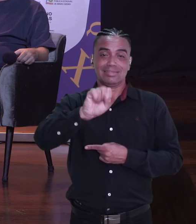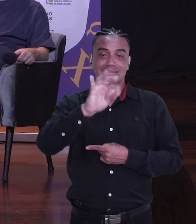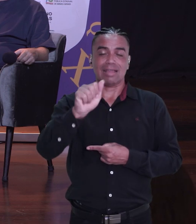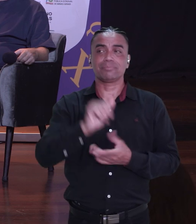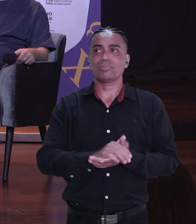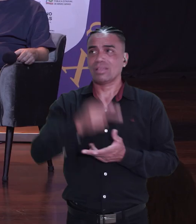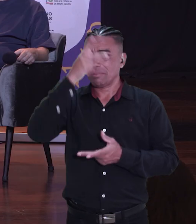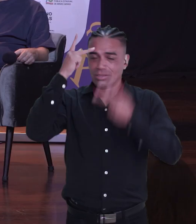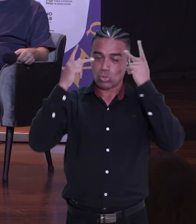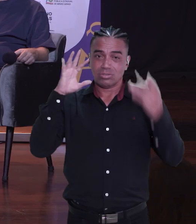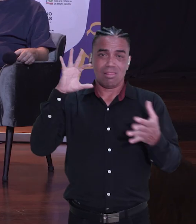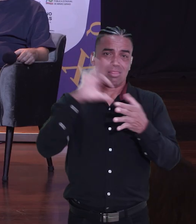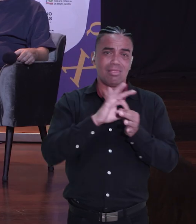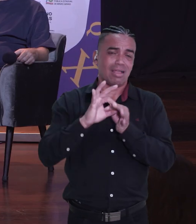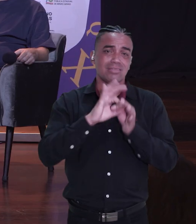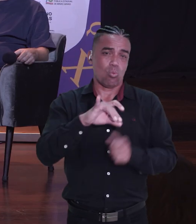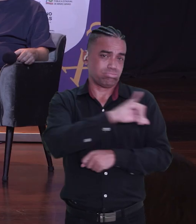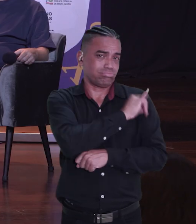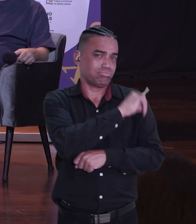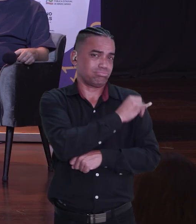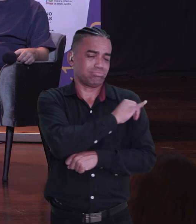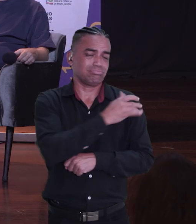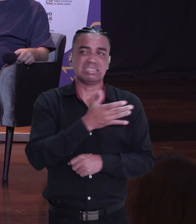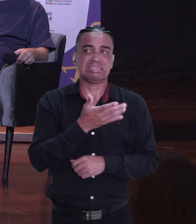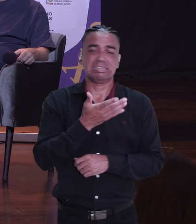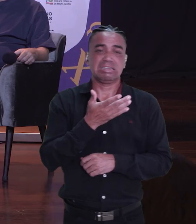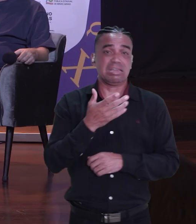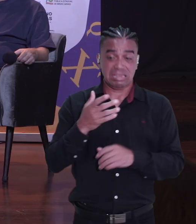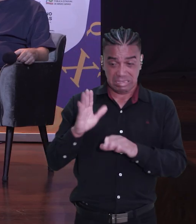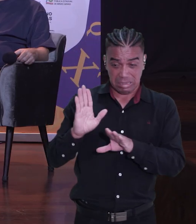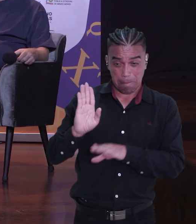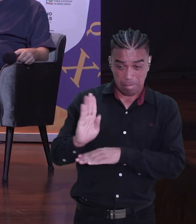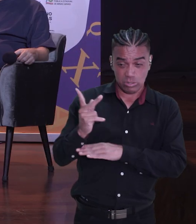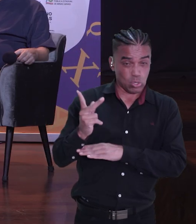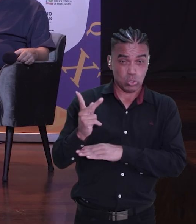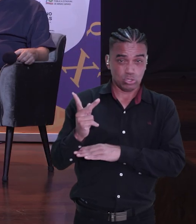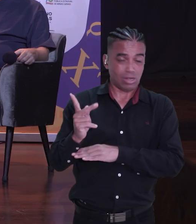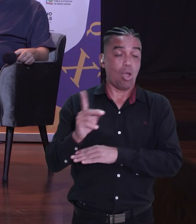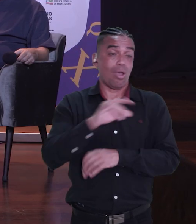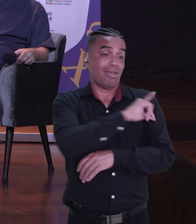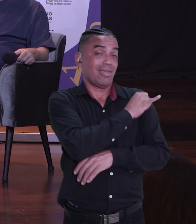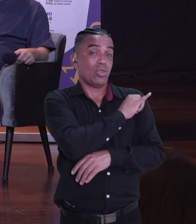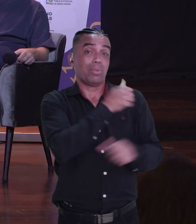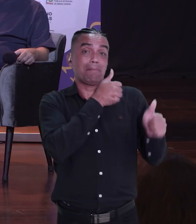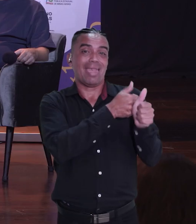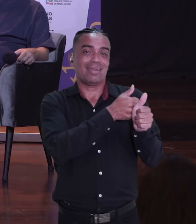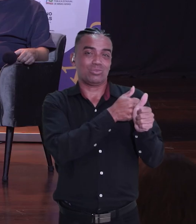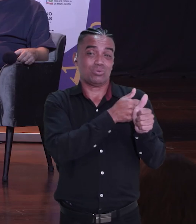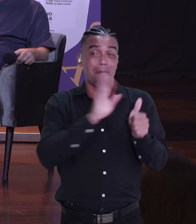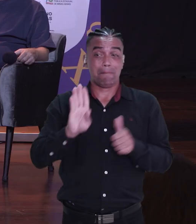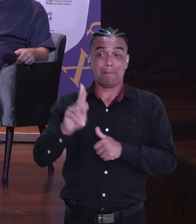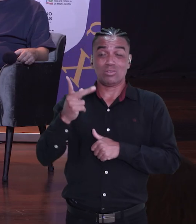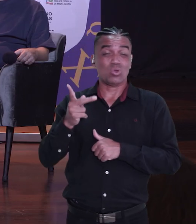isso. E tinha pessoas que tinham ligações diretas com o Rio. Né? Não havia ligação com Belo Horizonte, havia com o Rio. E o Rio era